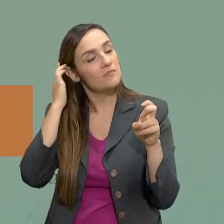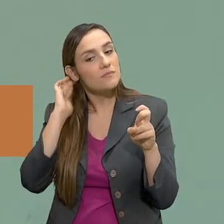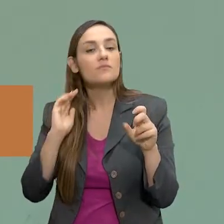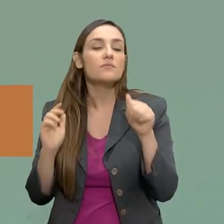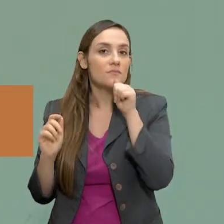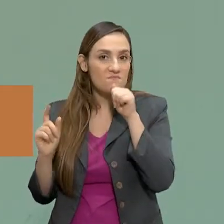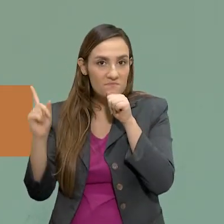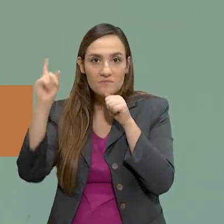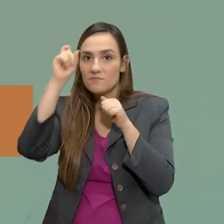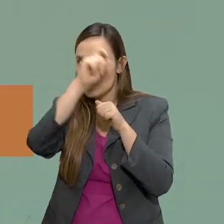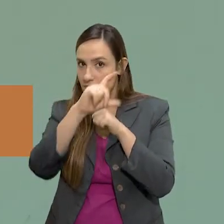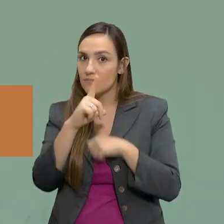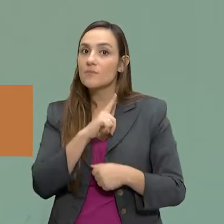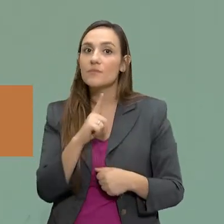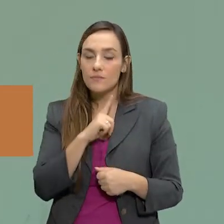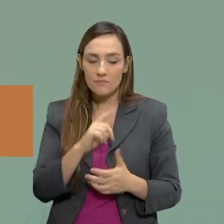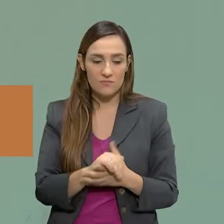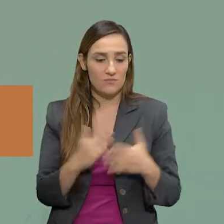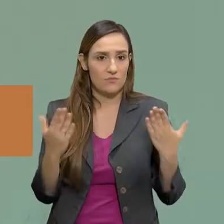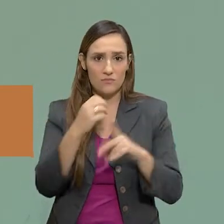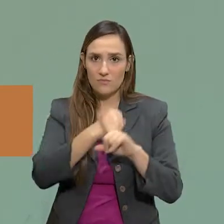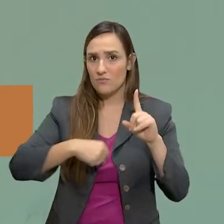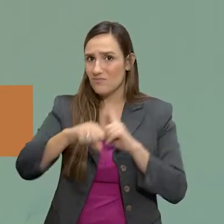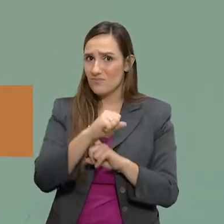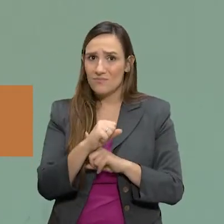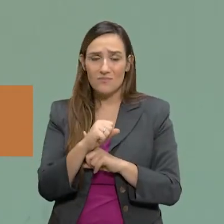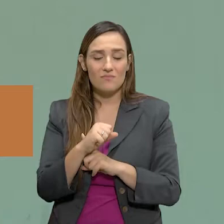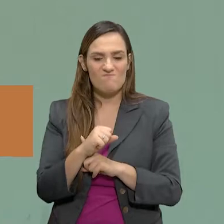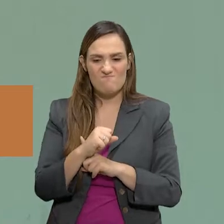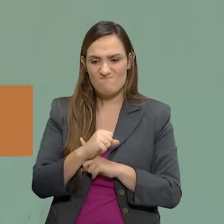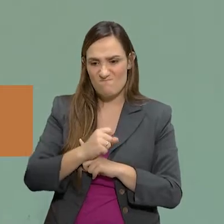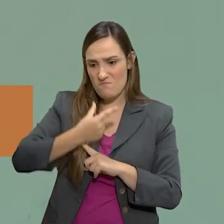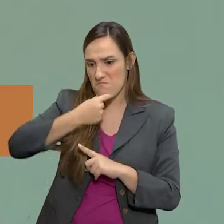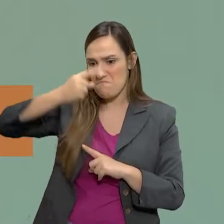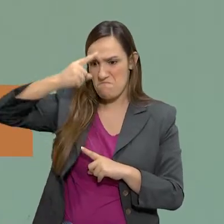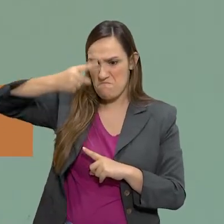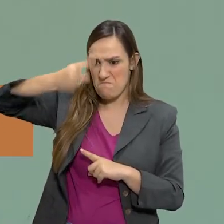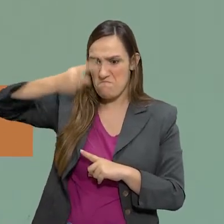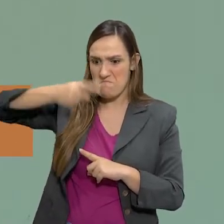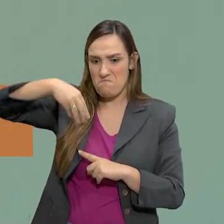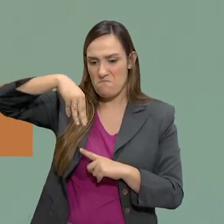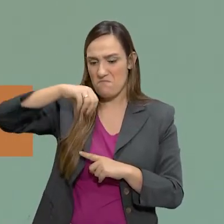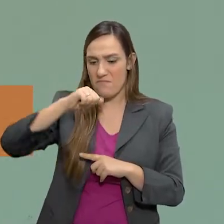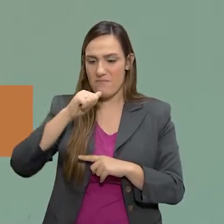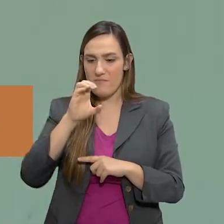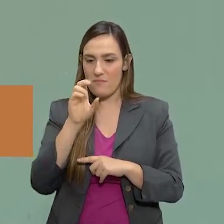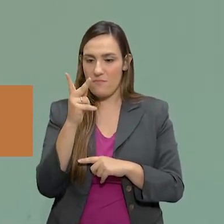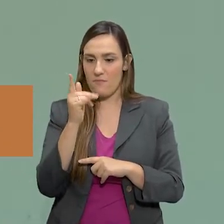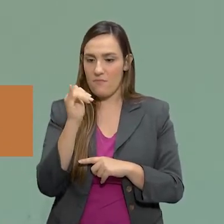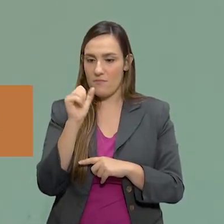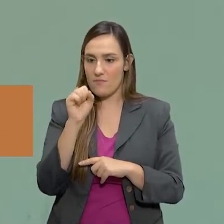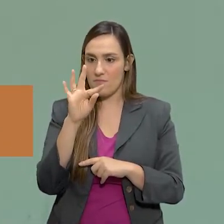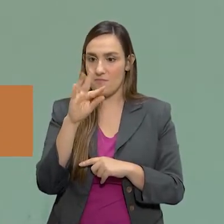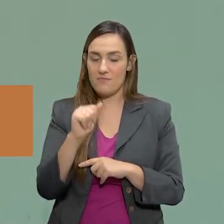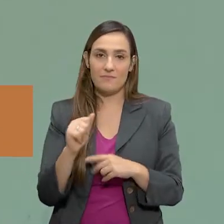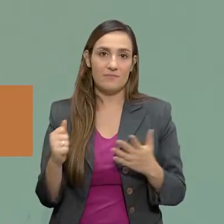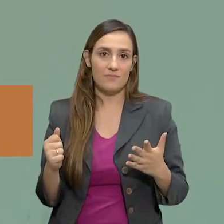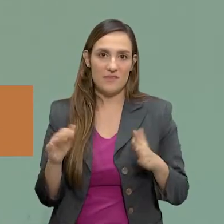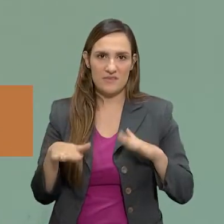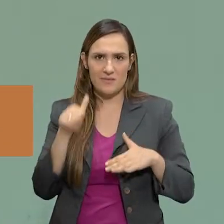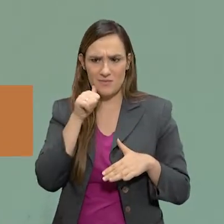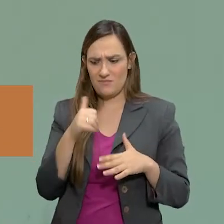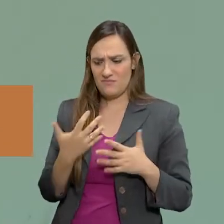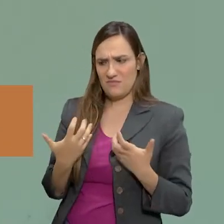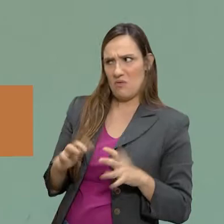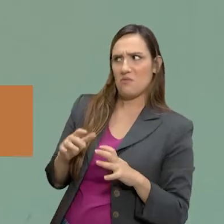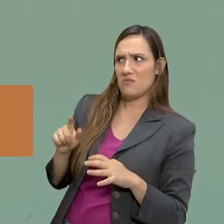enfrenta resistência, né? Essa sociedade machista, patriarcal, isso reflete em todos os ambientes. Então, tem gente que não